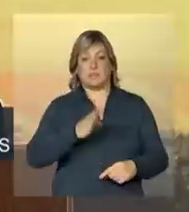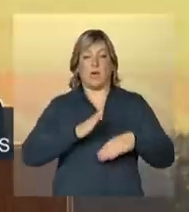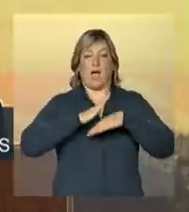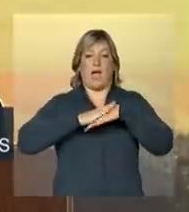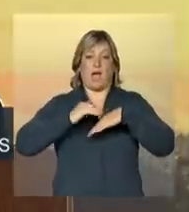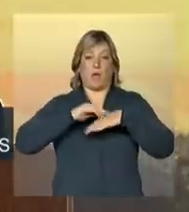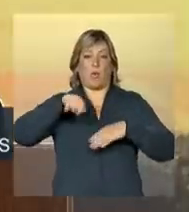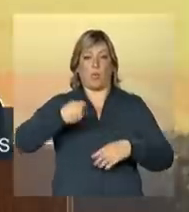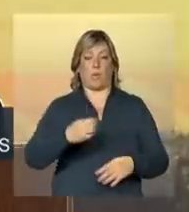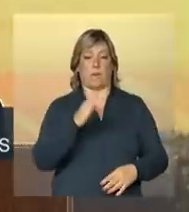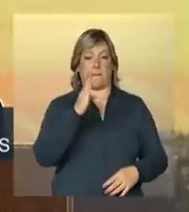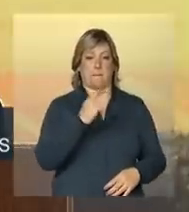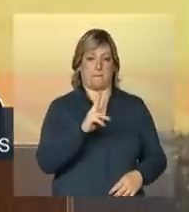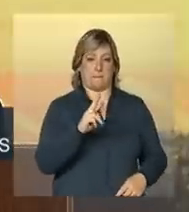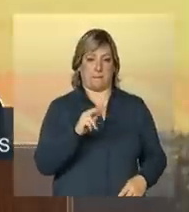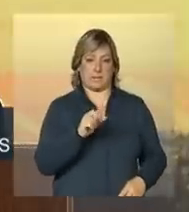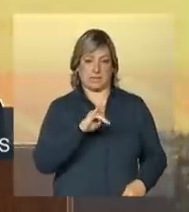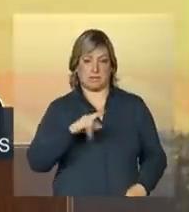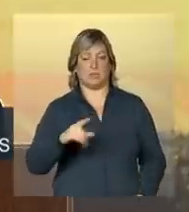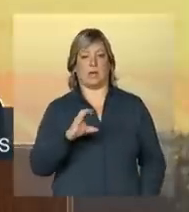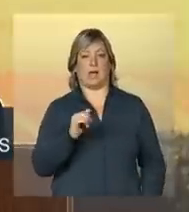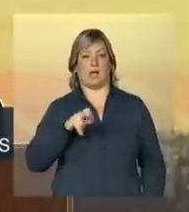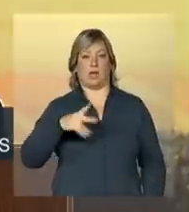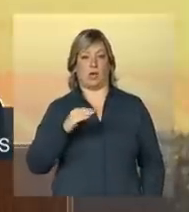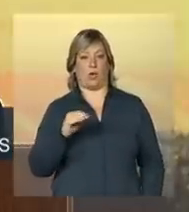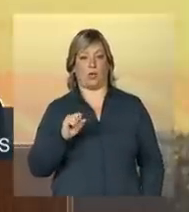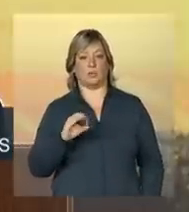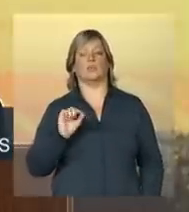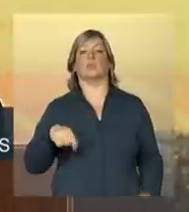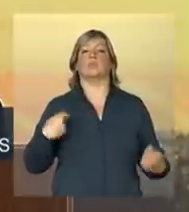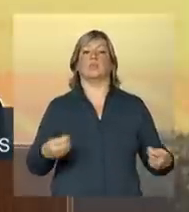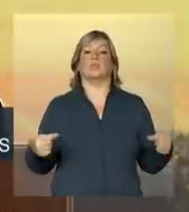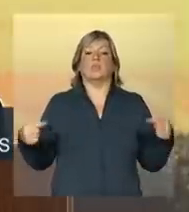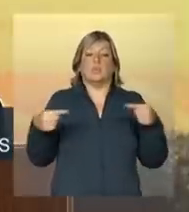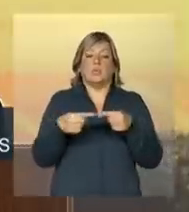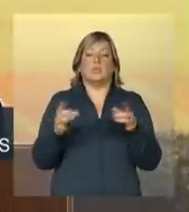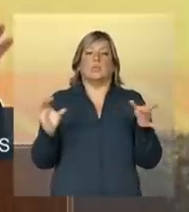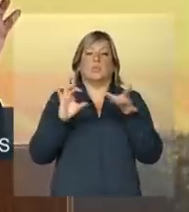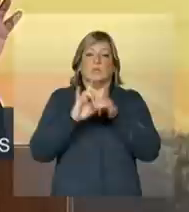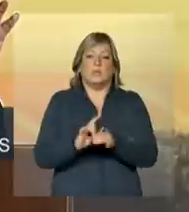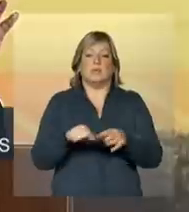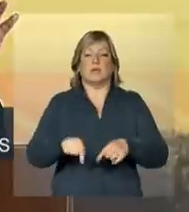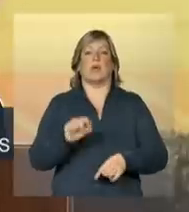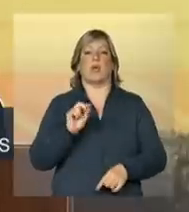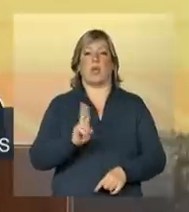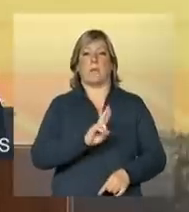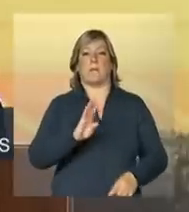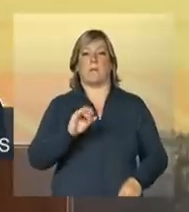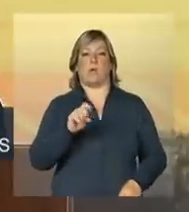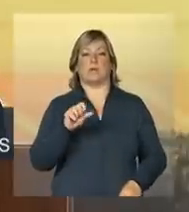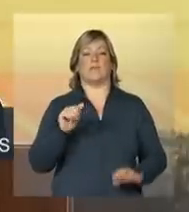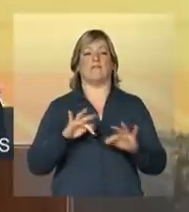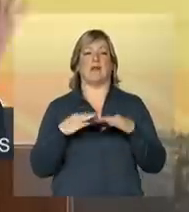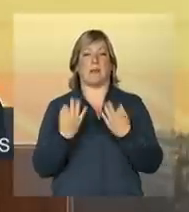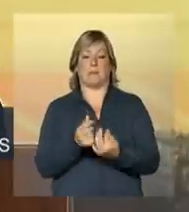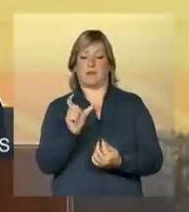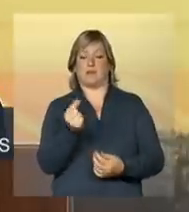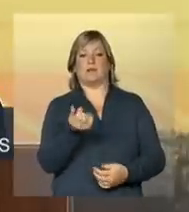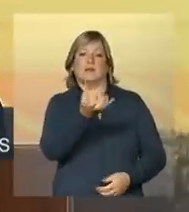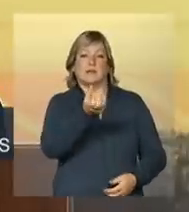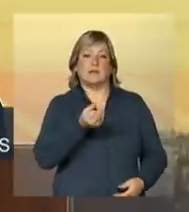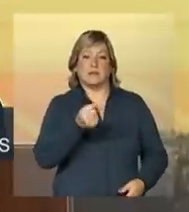complementação do bolsa família que que ele faz ele dá esse programa dá